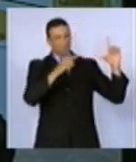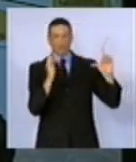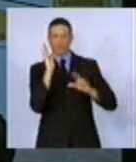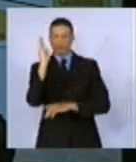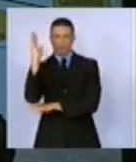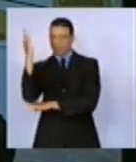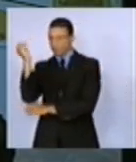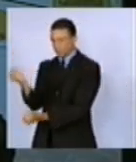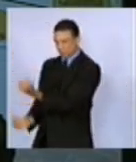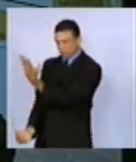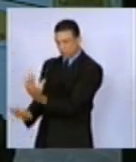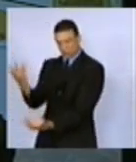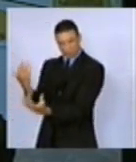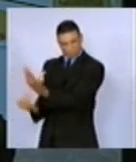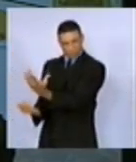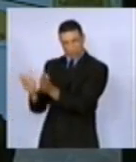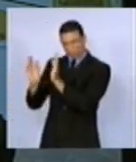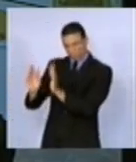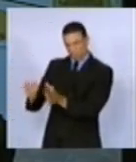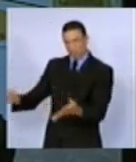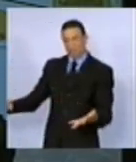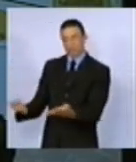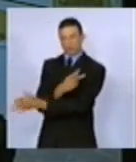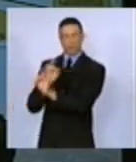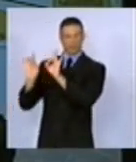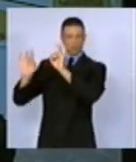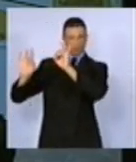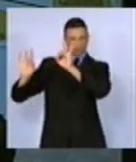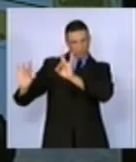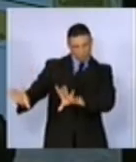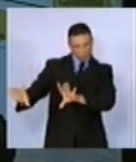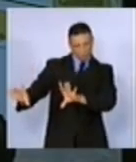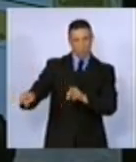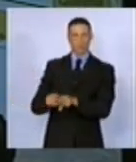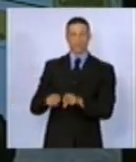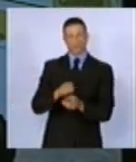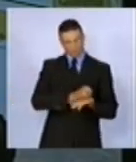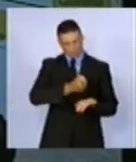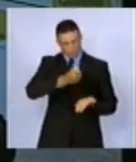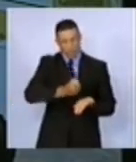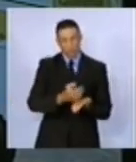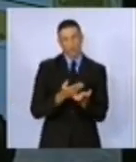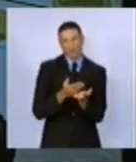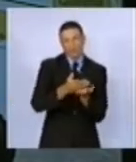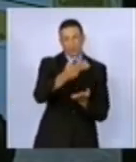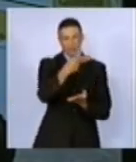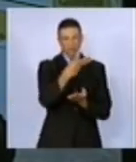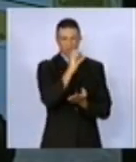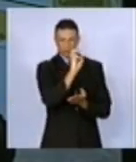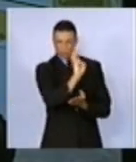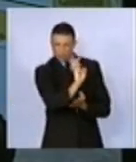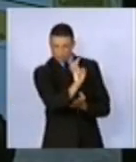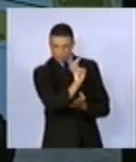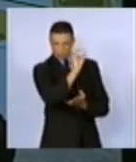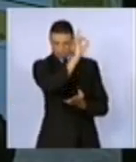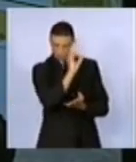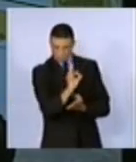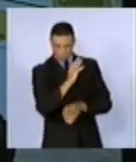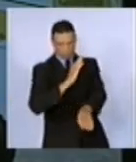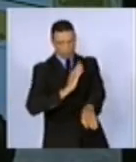acontecendo né a gente via essa inversão aí no início do protocolo a proporção era de 35% mais ou menos de cana